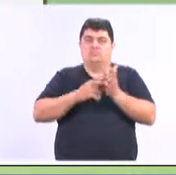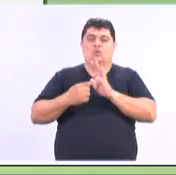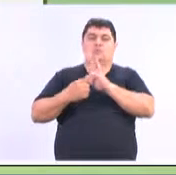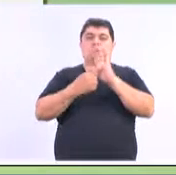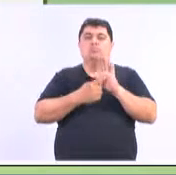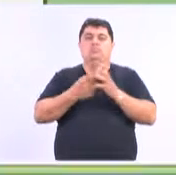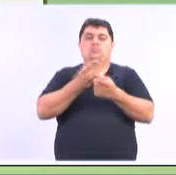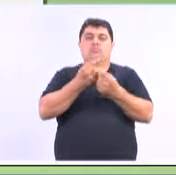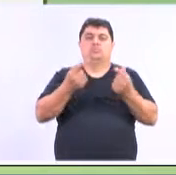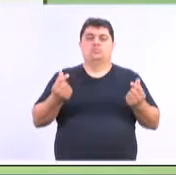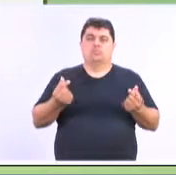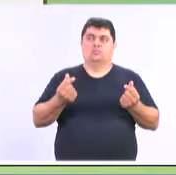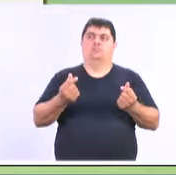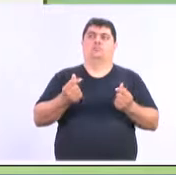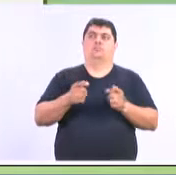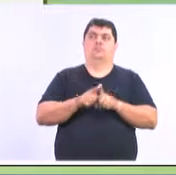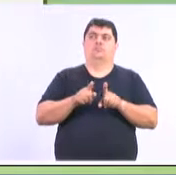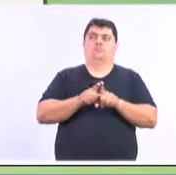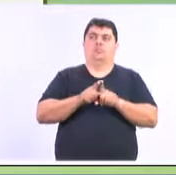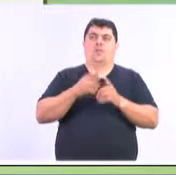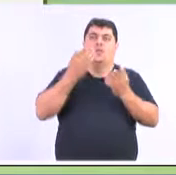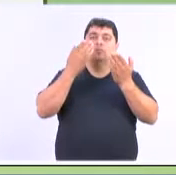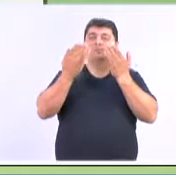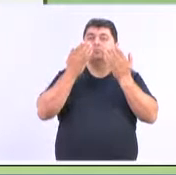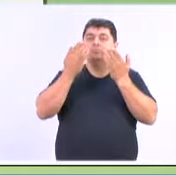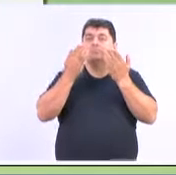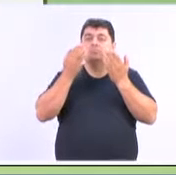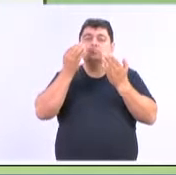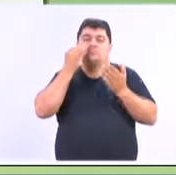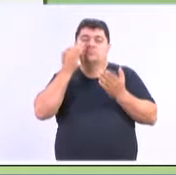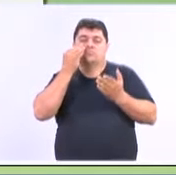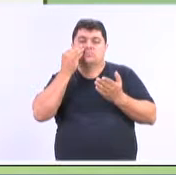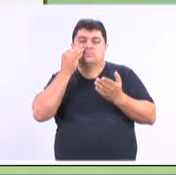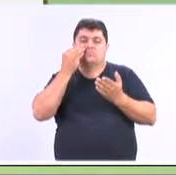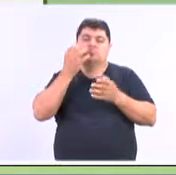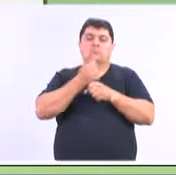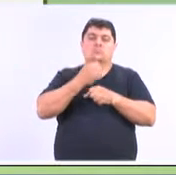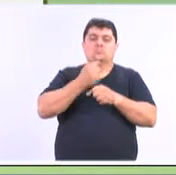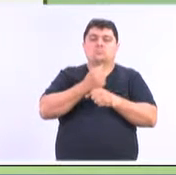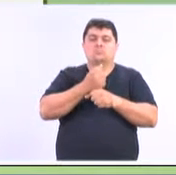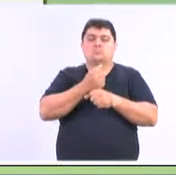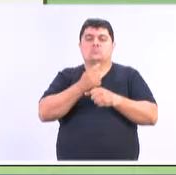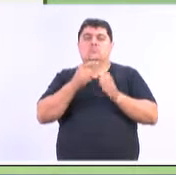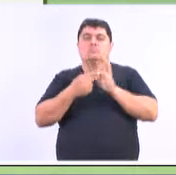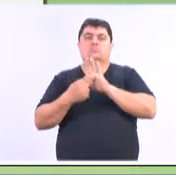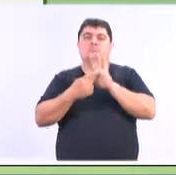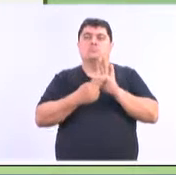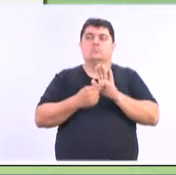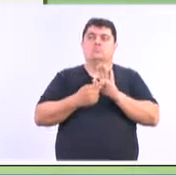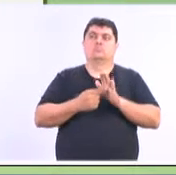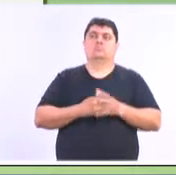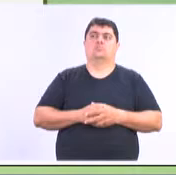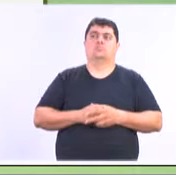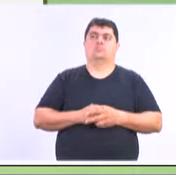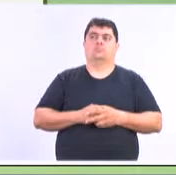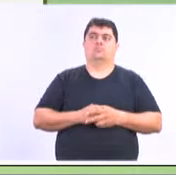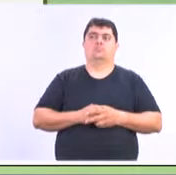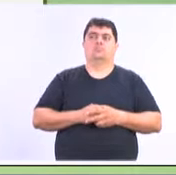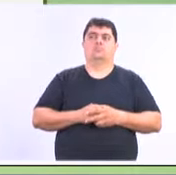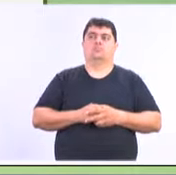contábeis, para logo após fazer uma iniciação na análise dessas demonstrações